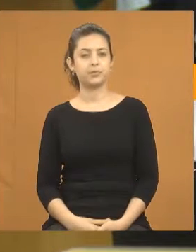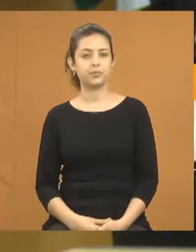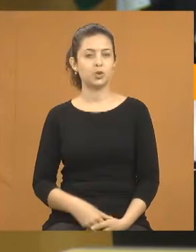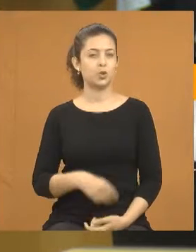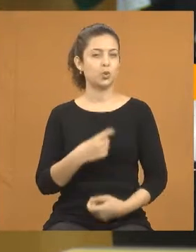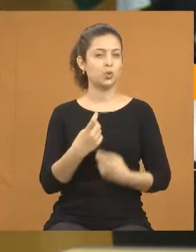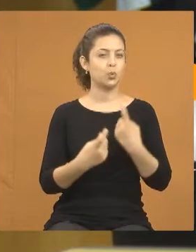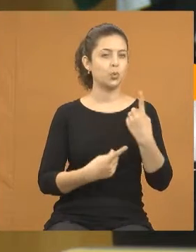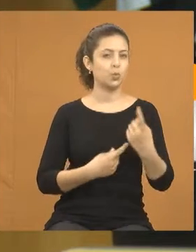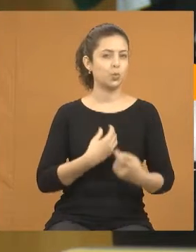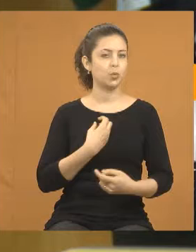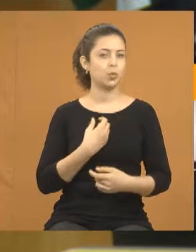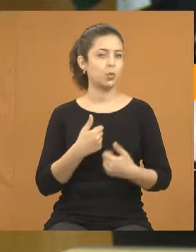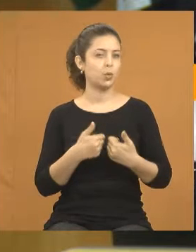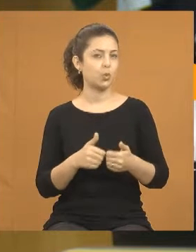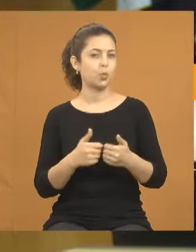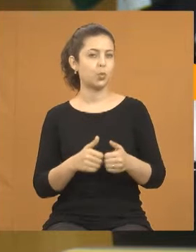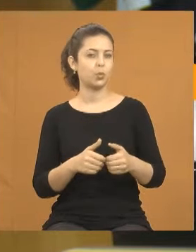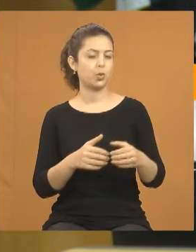algumas linhas aqui,